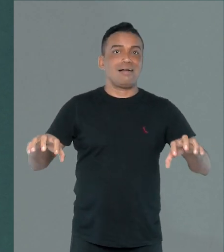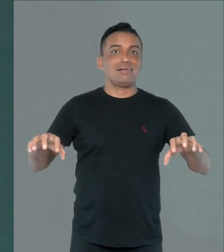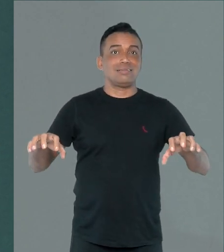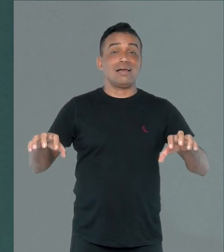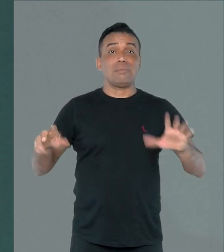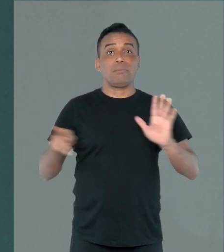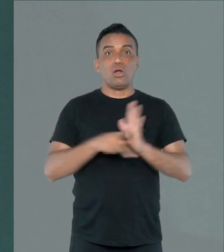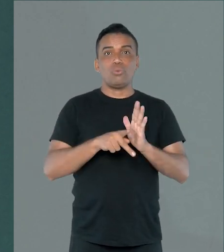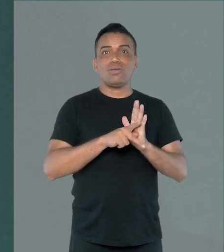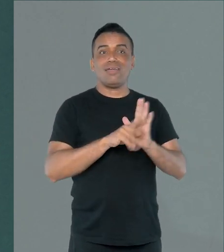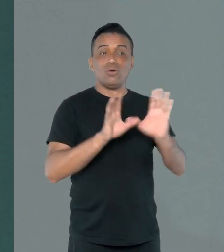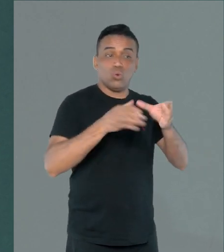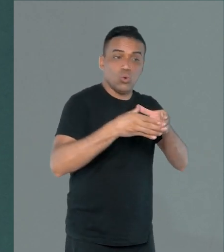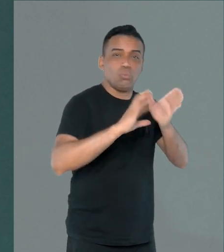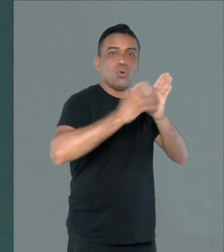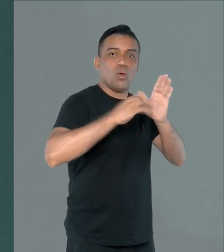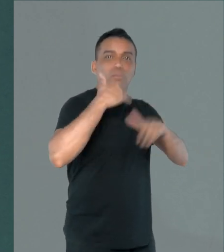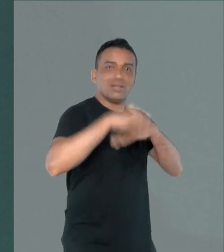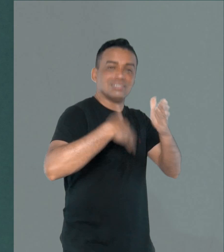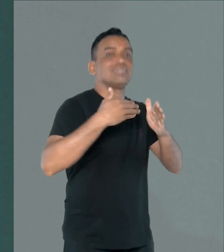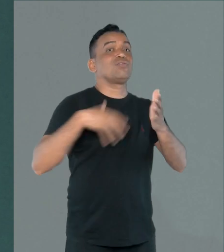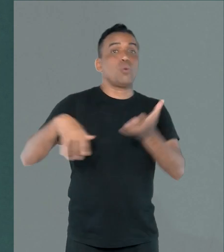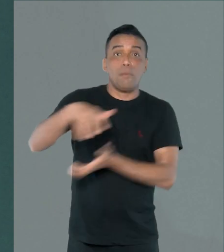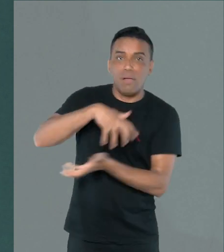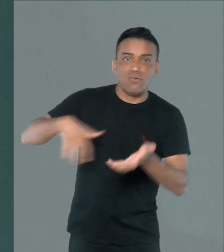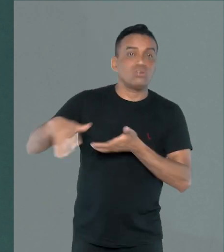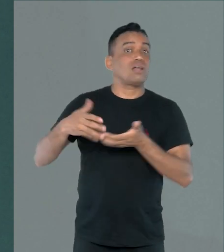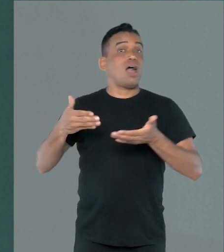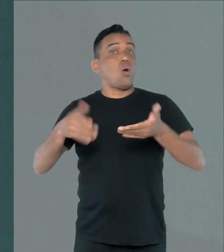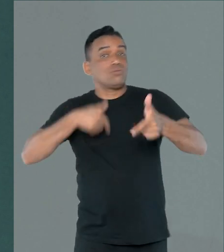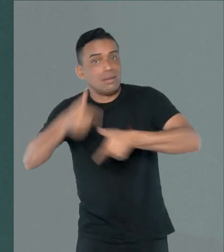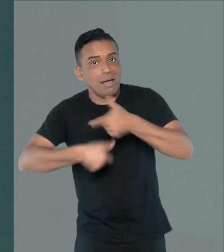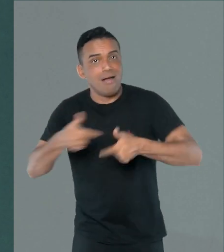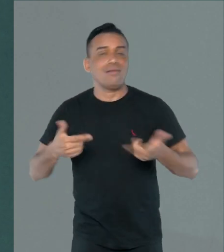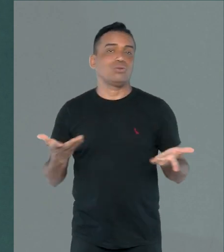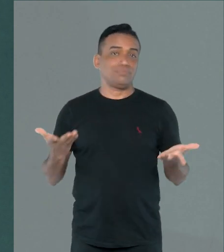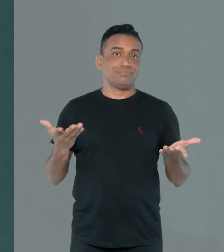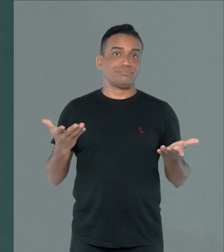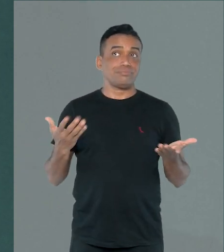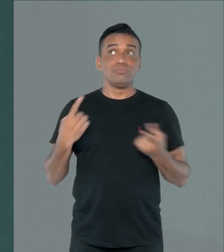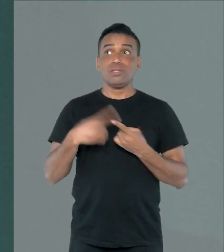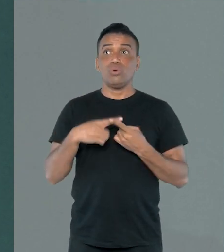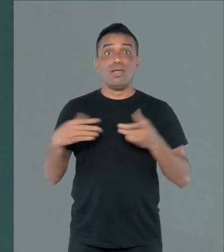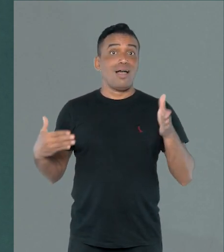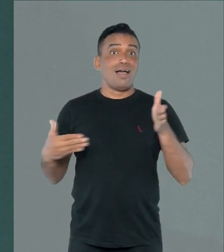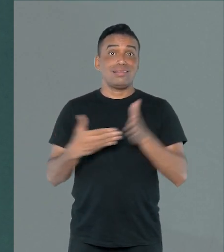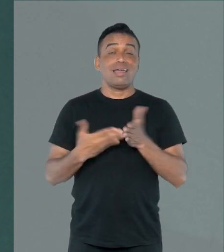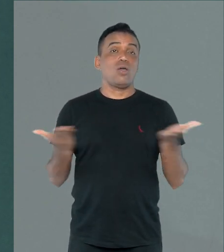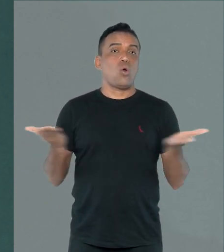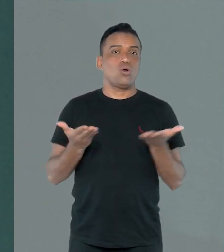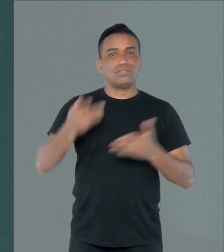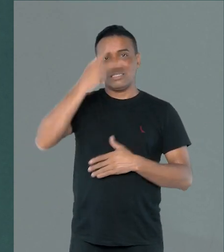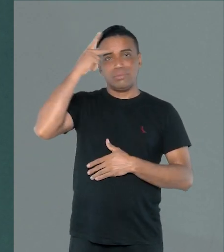operário. Por que até hoje, né, as pessoas conservadoras identificam isso a comunismo? Isso